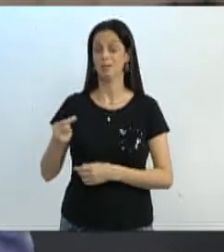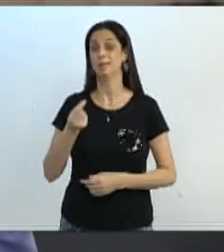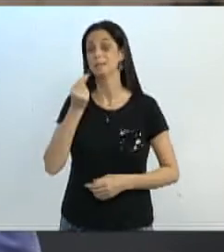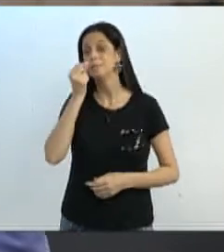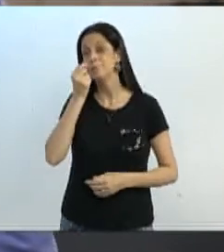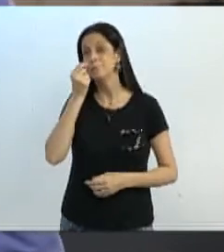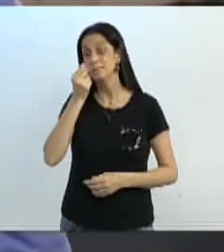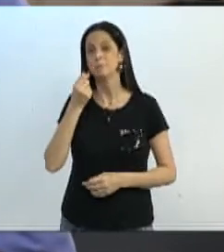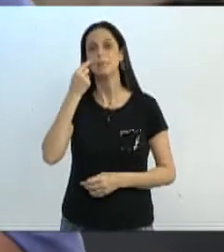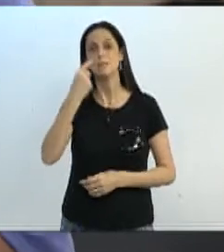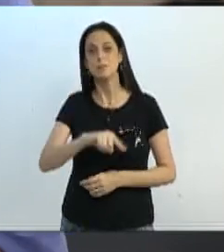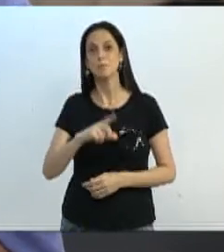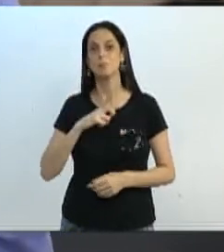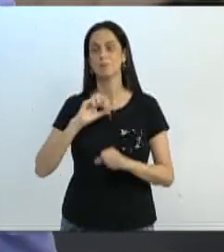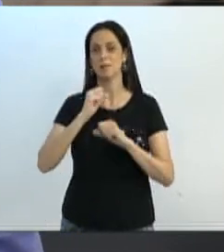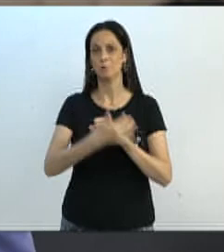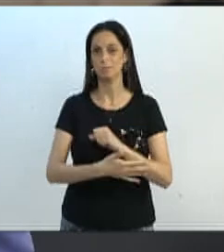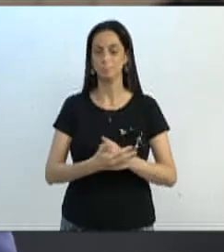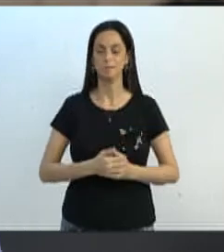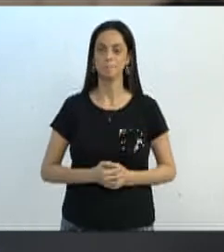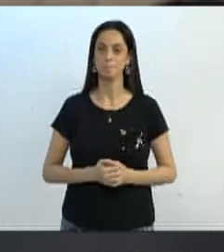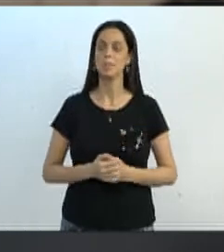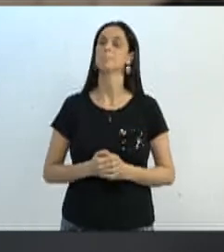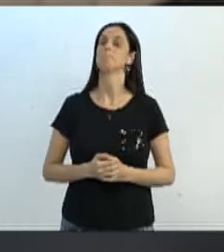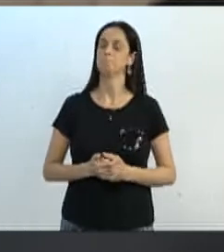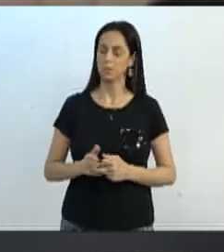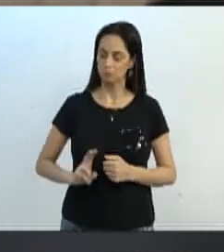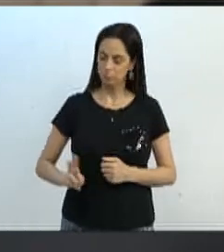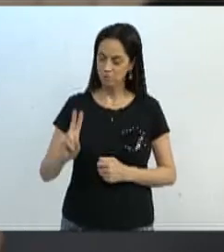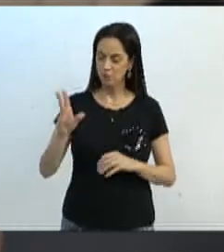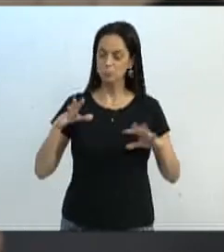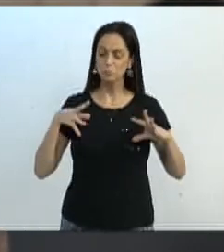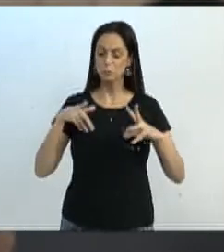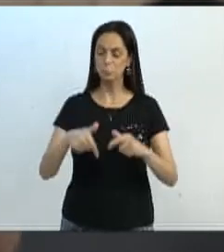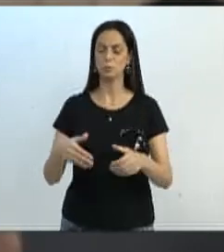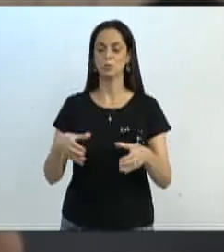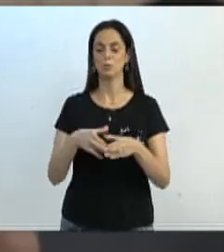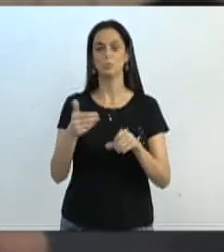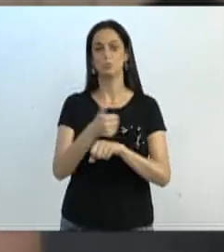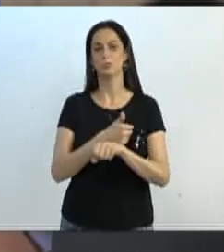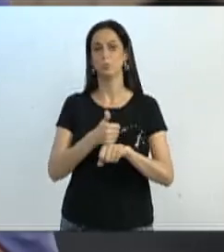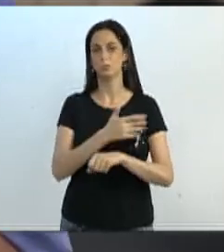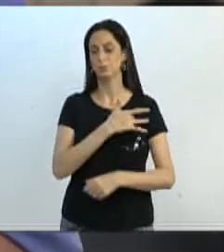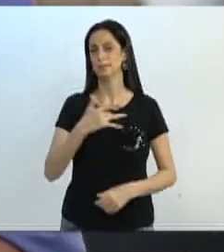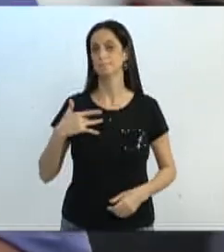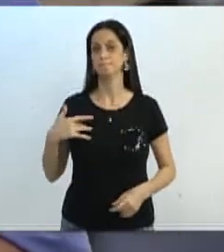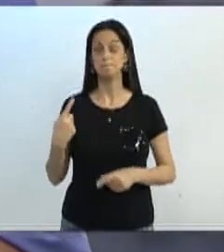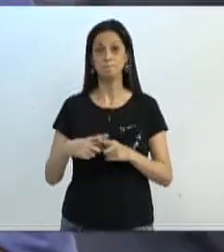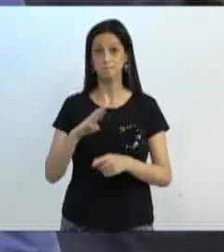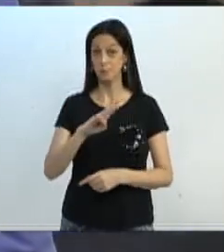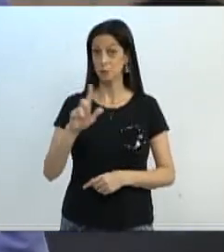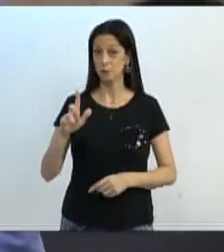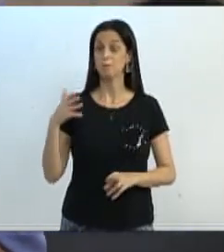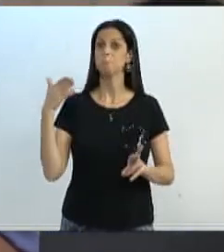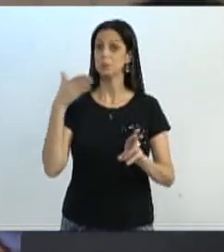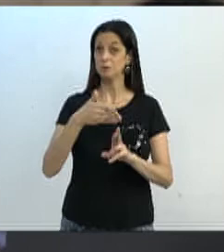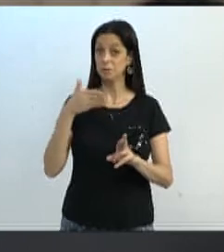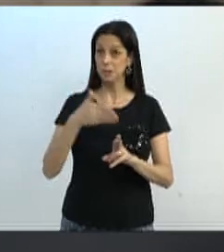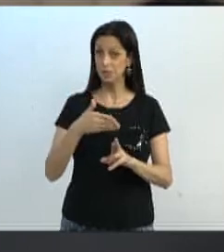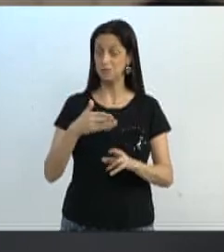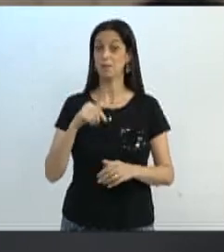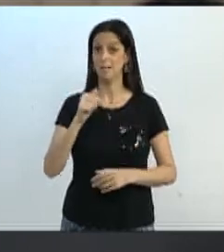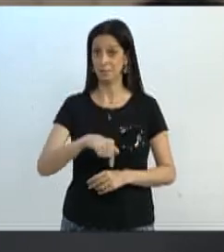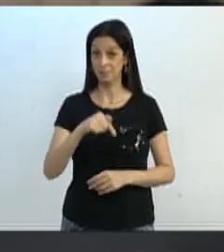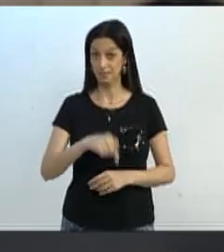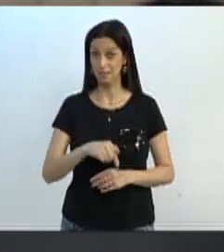aqui, também enaltecer todo o trabalho dos profissionais da saúde, afinal, Blumenau é a cidade com mais de 100 mil habitantes que tem a